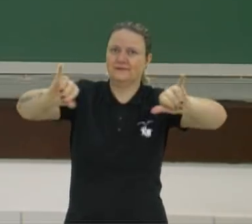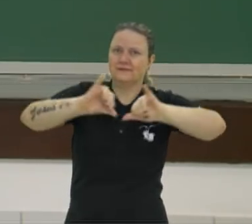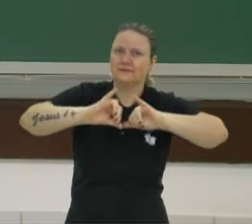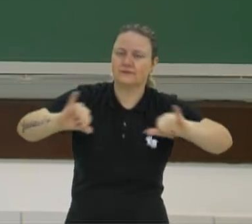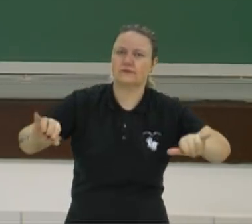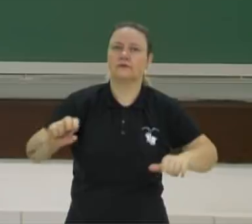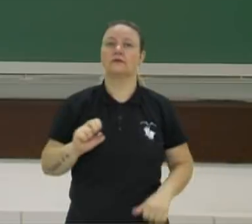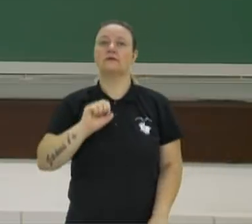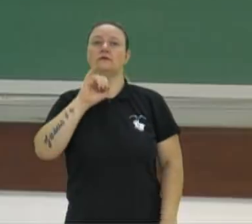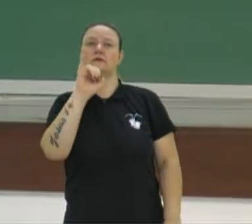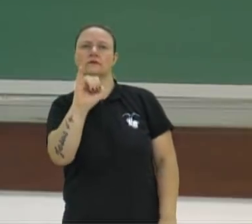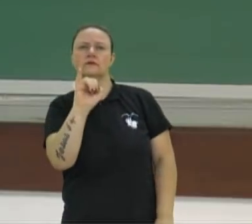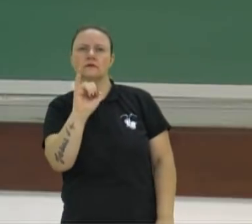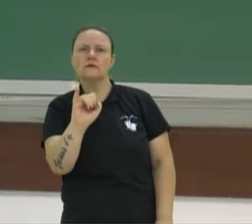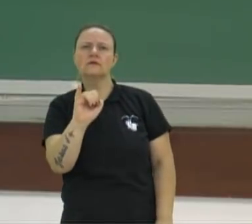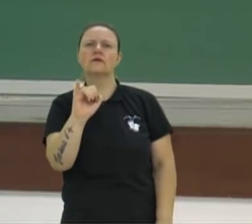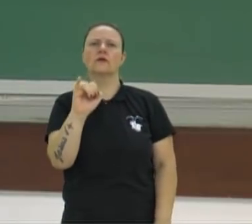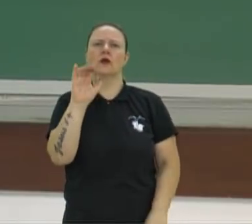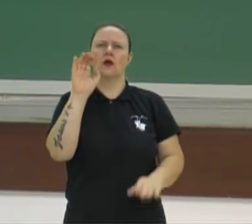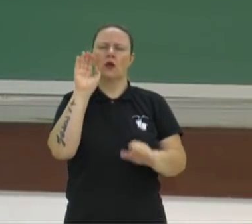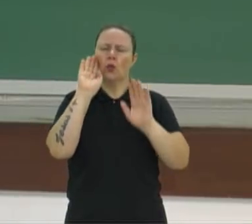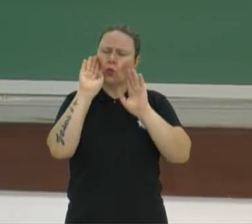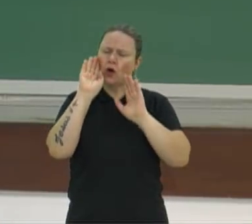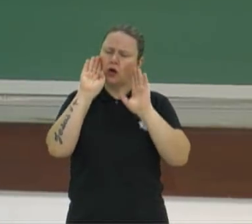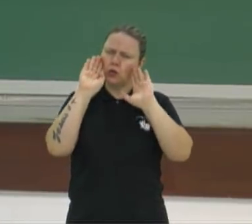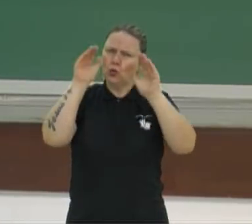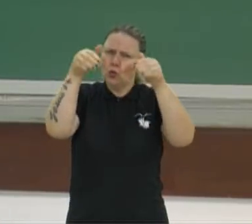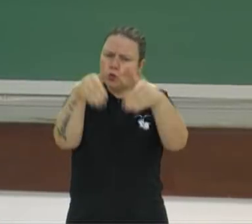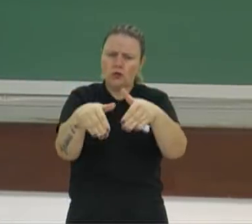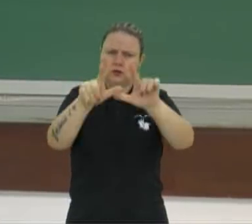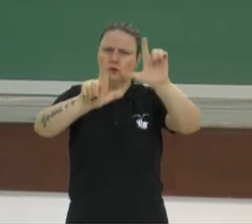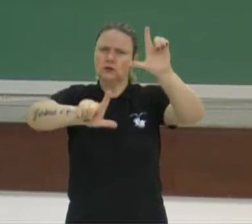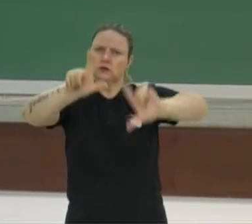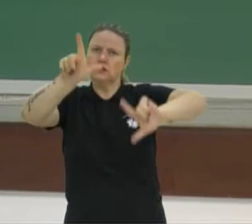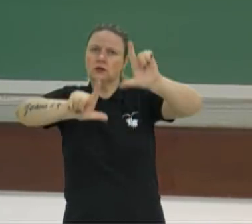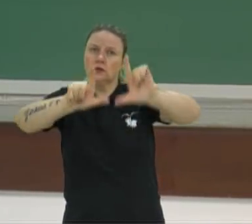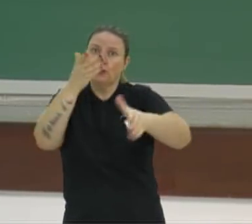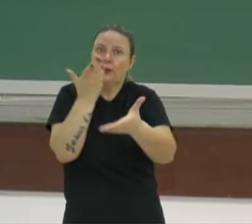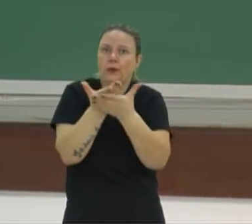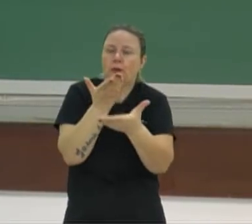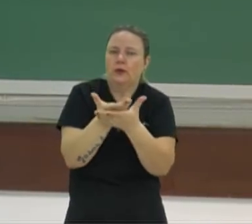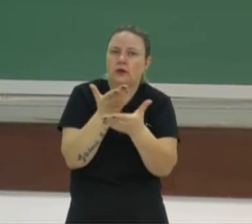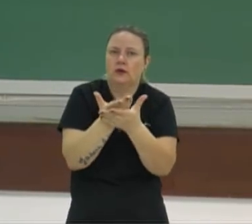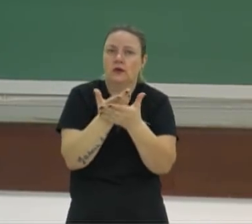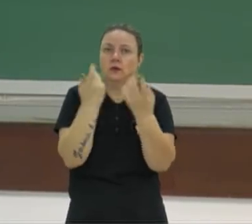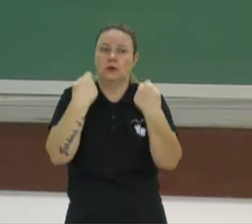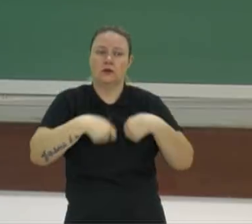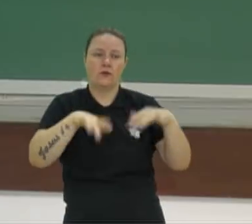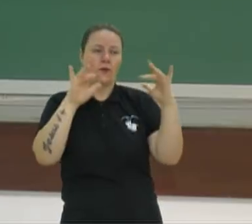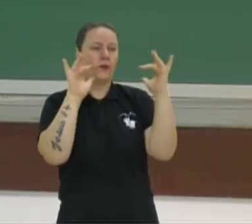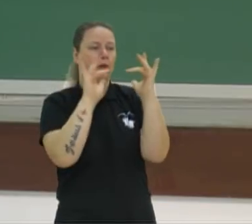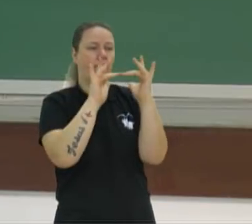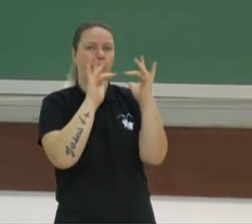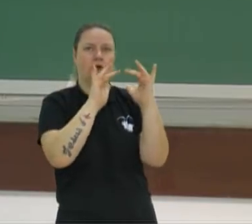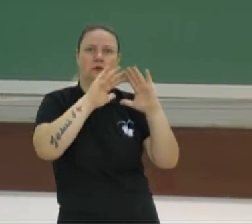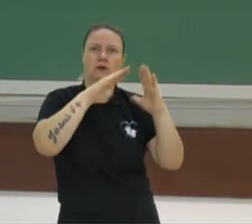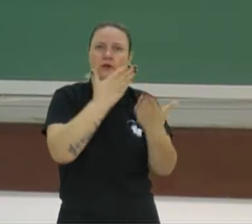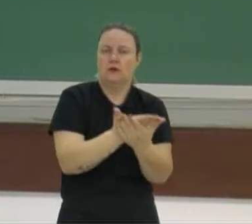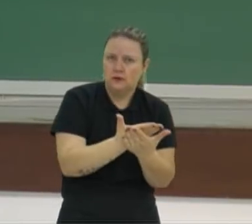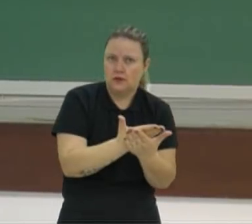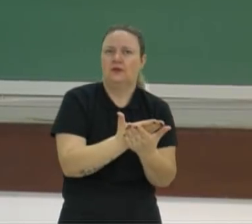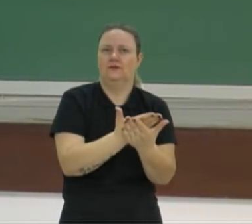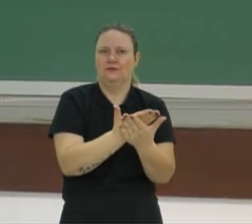Se você utiliza televisão para realizar os seus estudos, mantenha contato com o seu colégio. Nós já estamos no terceiro trimestre,